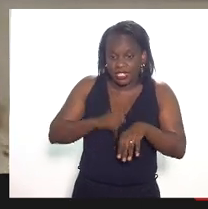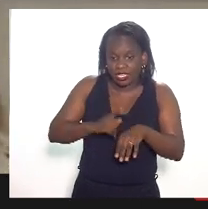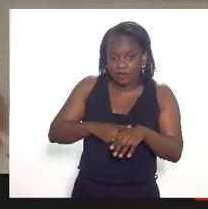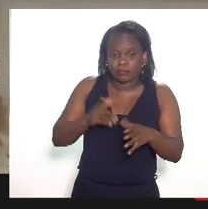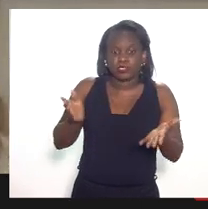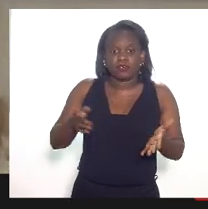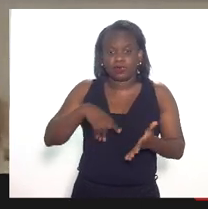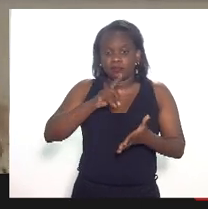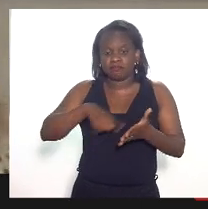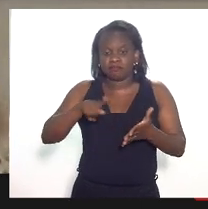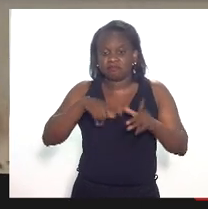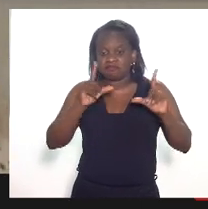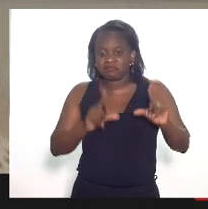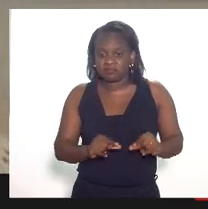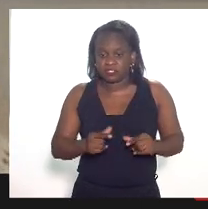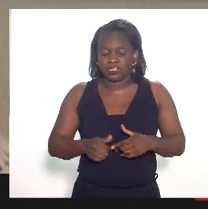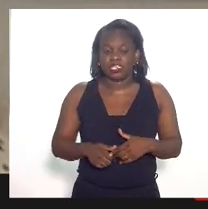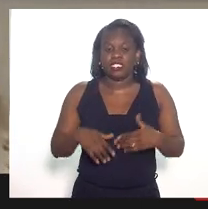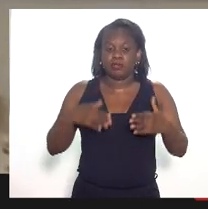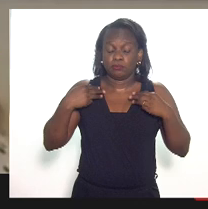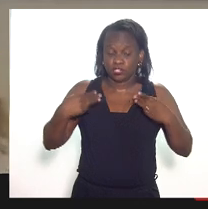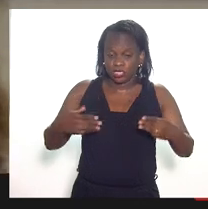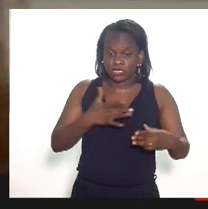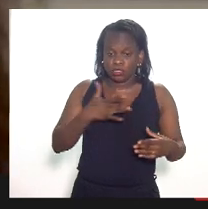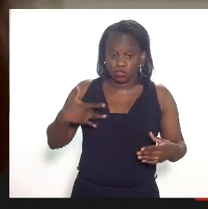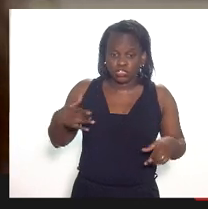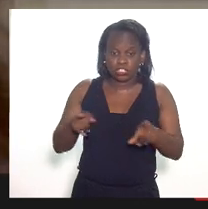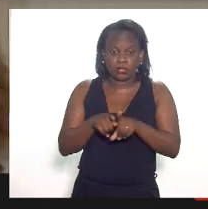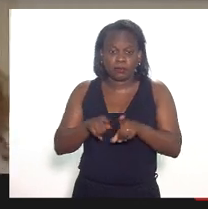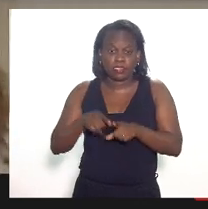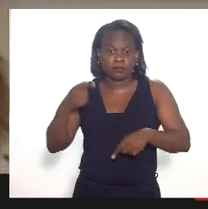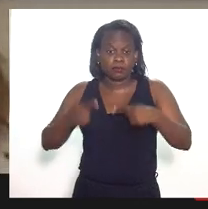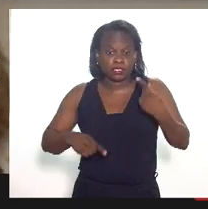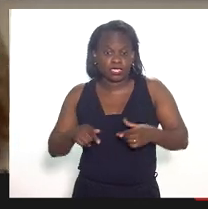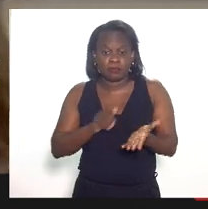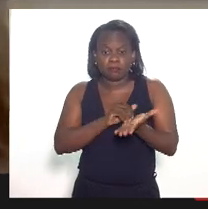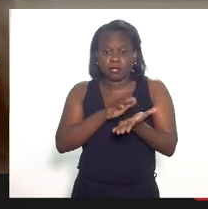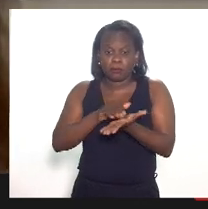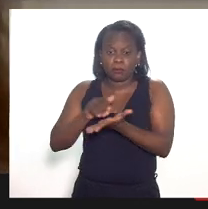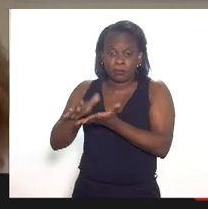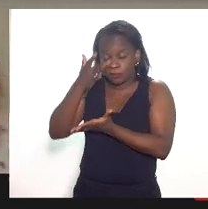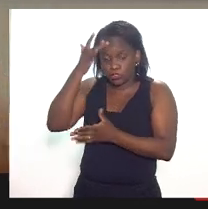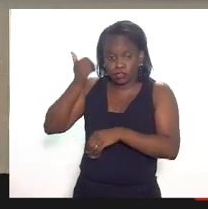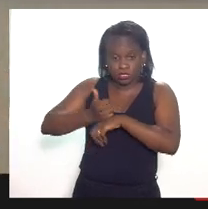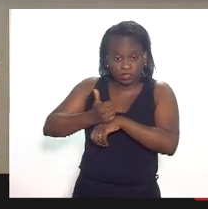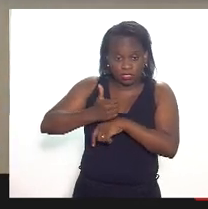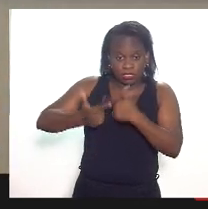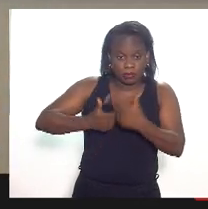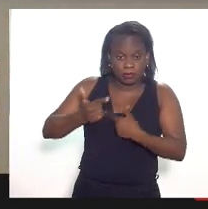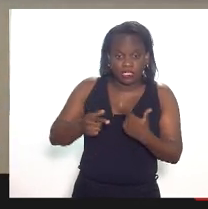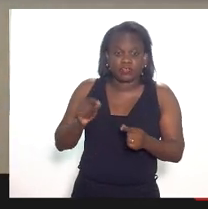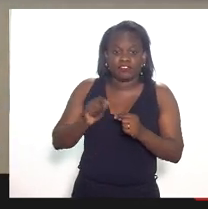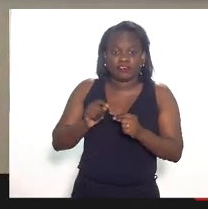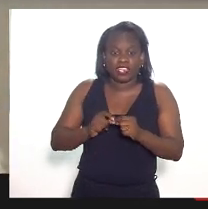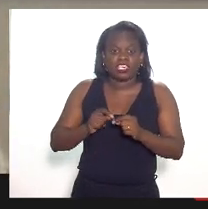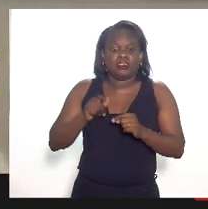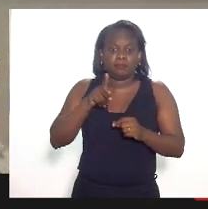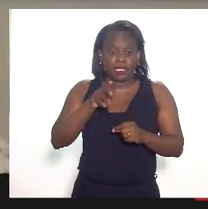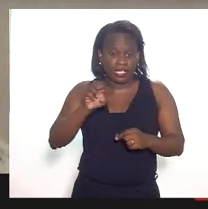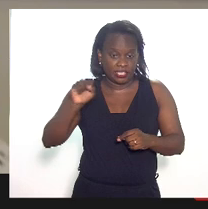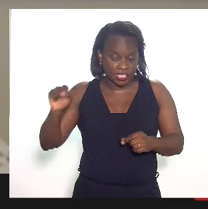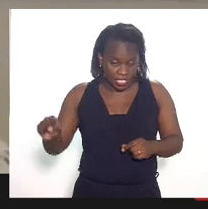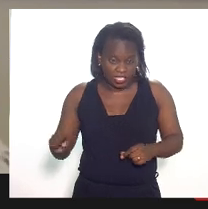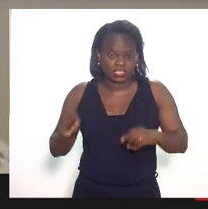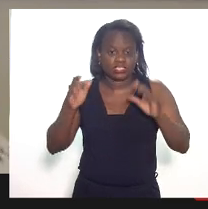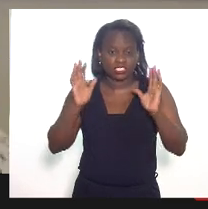sendo minimizados. E o Ministério da Saúde adotou uma política de dispensar esses trabalhadores, realizou um processo seletivo cheio